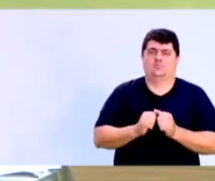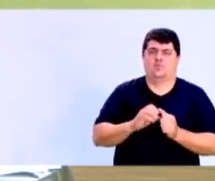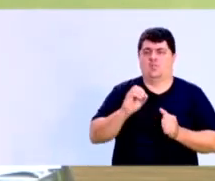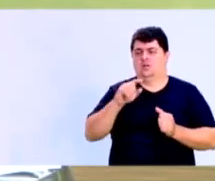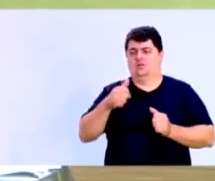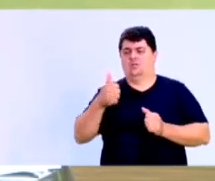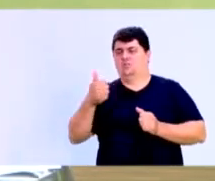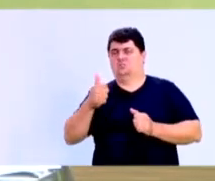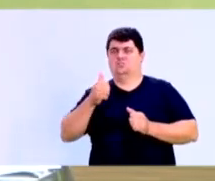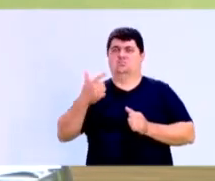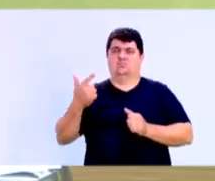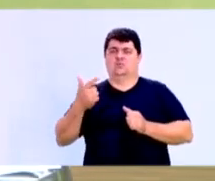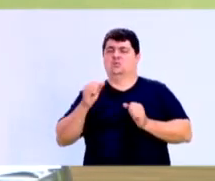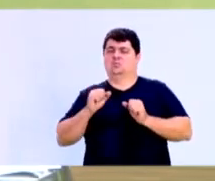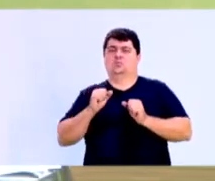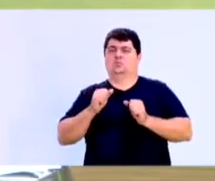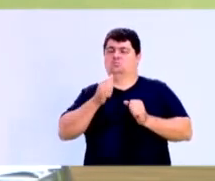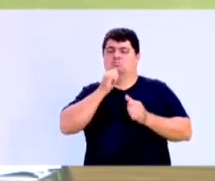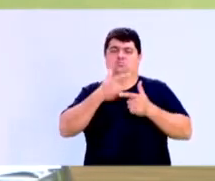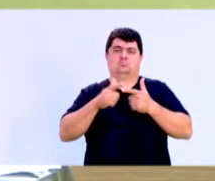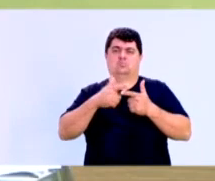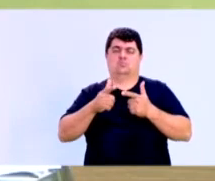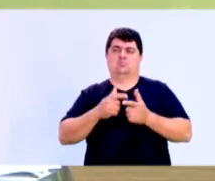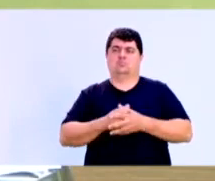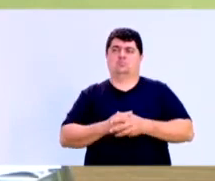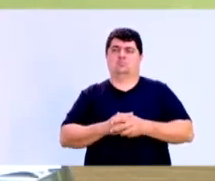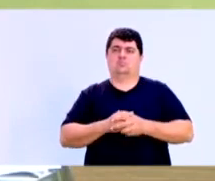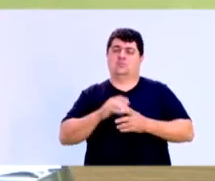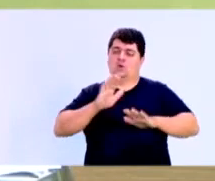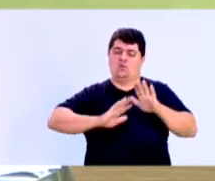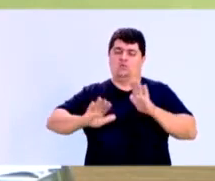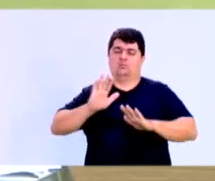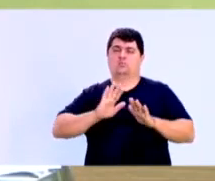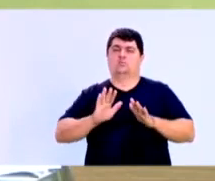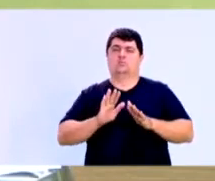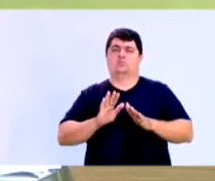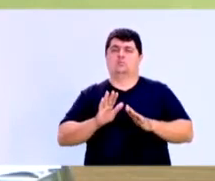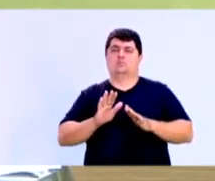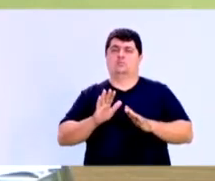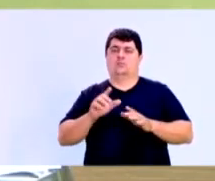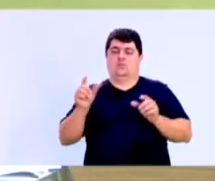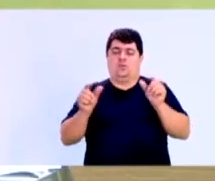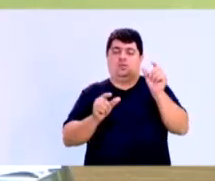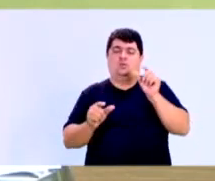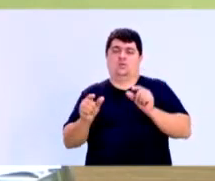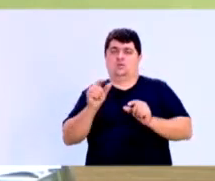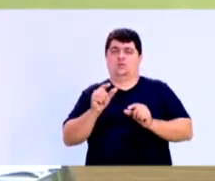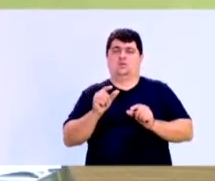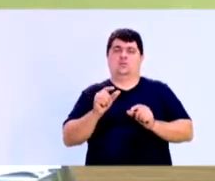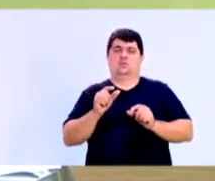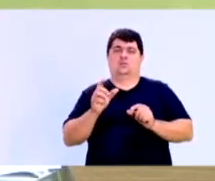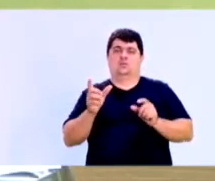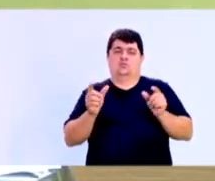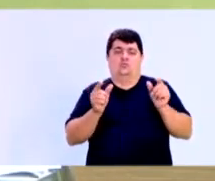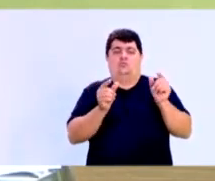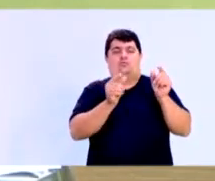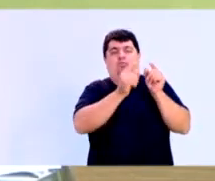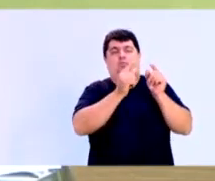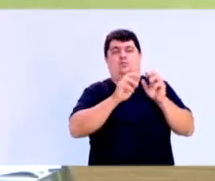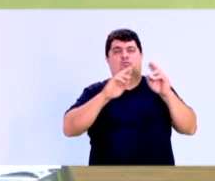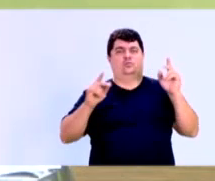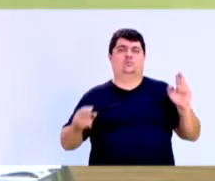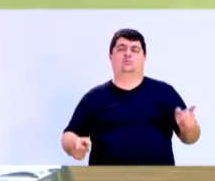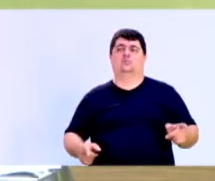0,1, 0,2 é tranquilo a questão do arredondamento. Só ter cuidado para não pegar valores, arredondar demais e acabar tendo